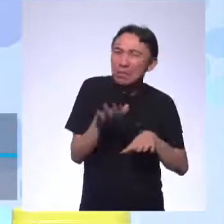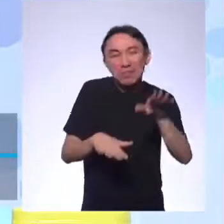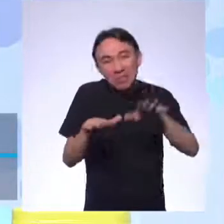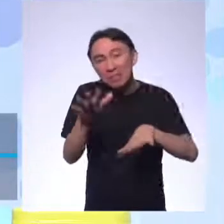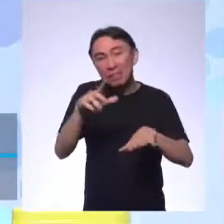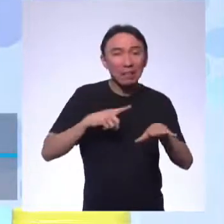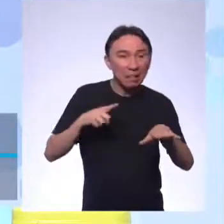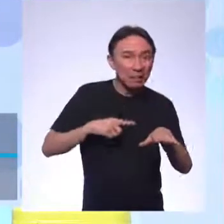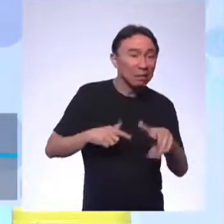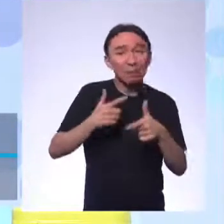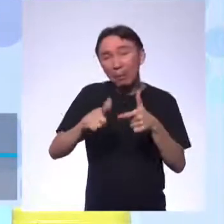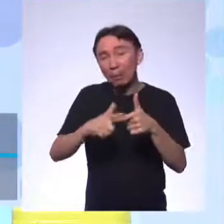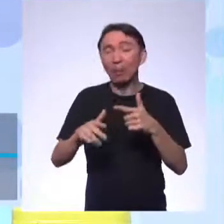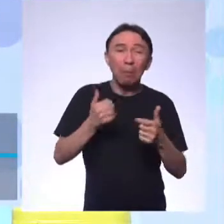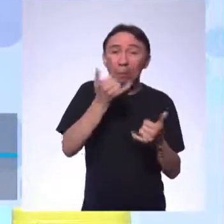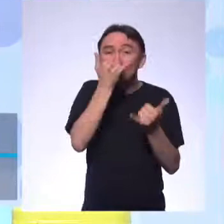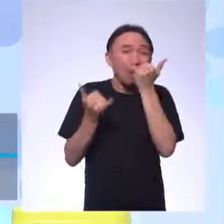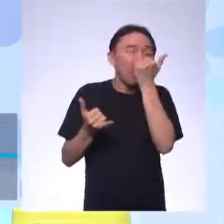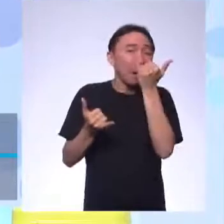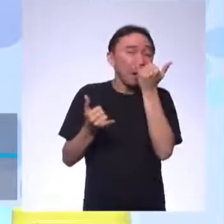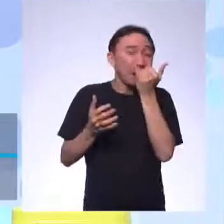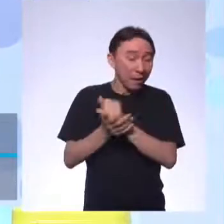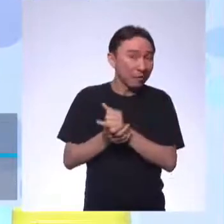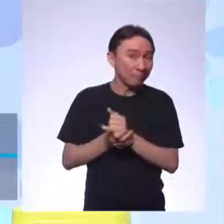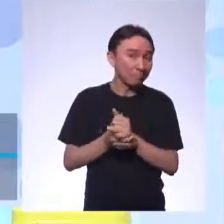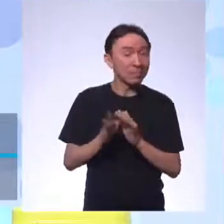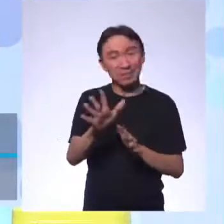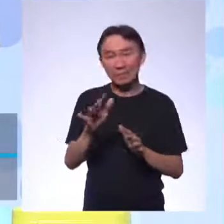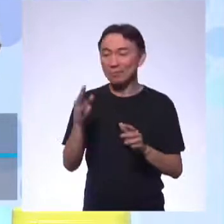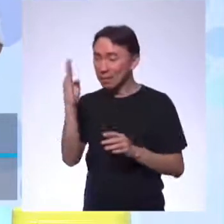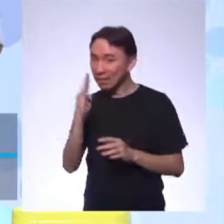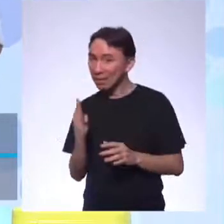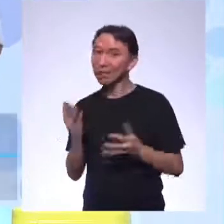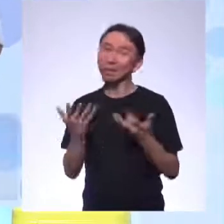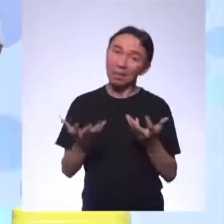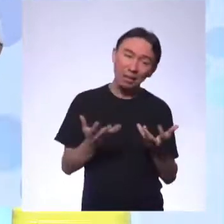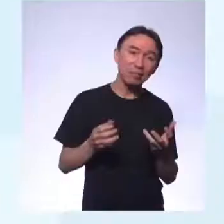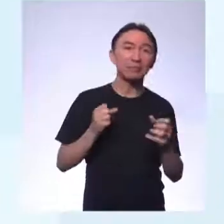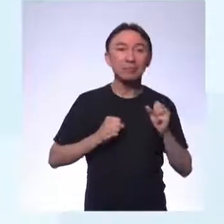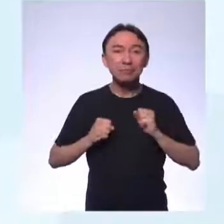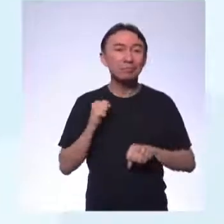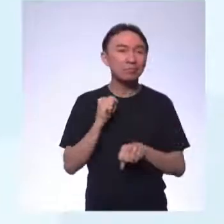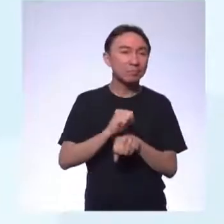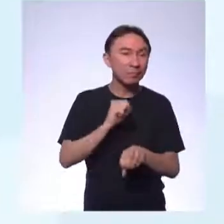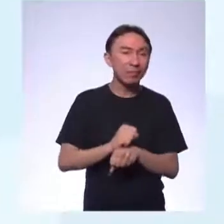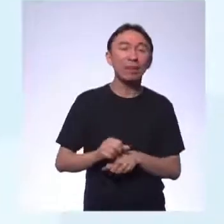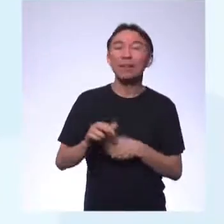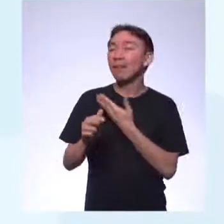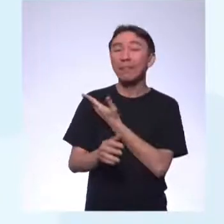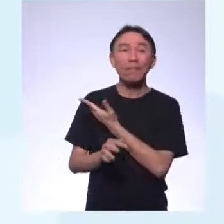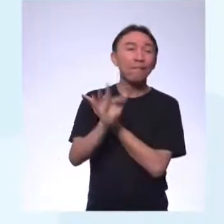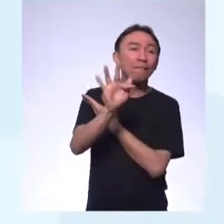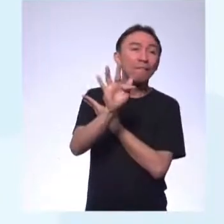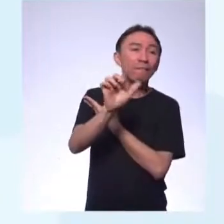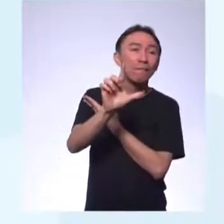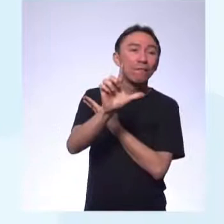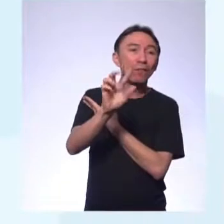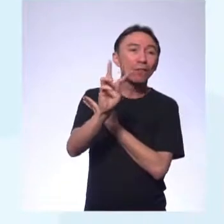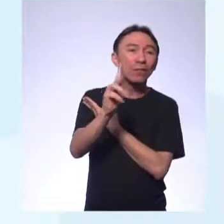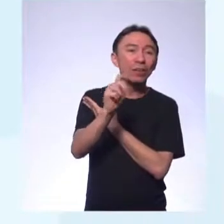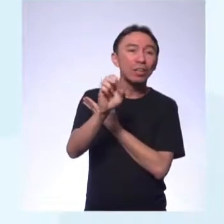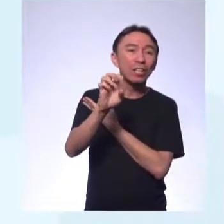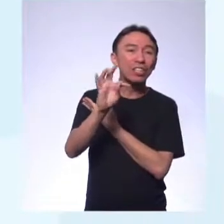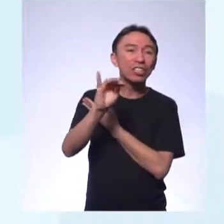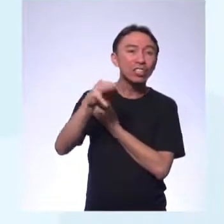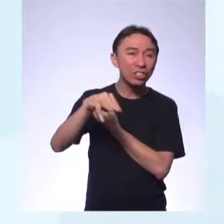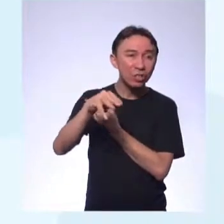brasileiro ele quer esperança, né? Bacana, isso é bonito. Então, olha, na tela, a definição do que é o folhetim. O folhetim é uma